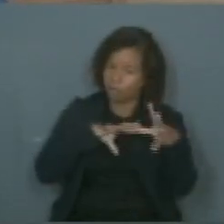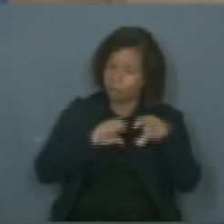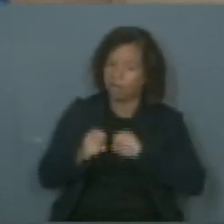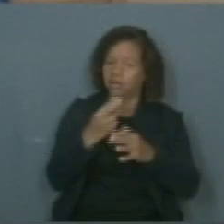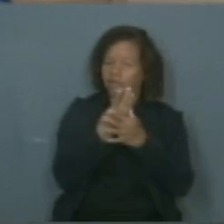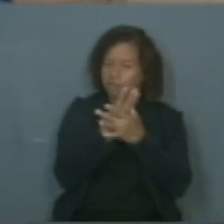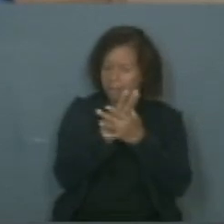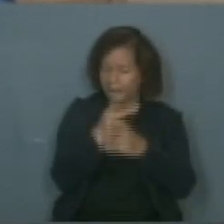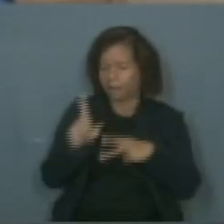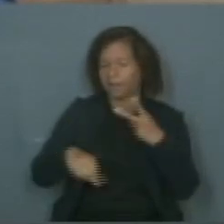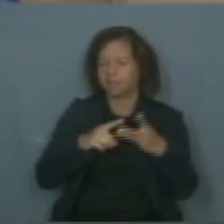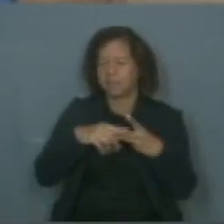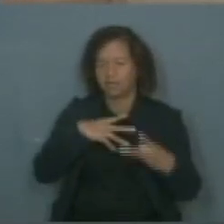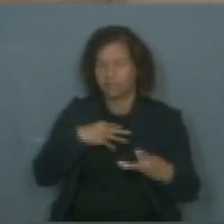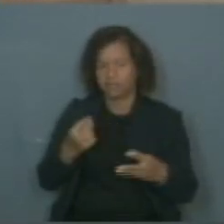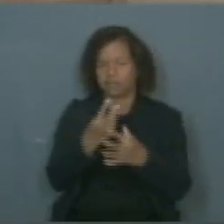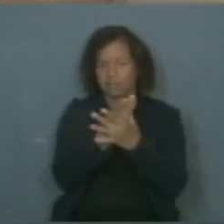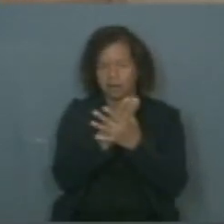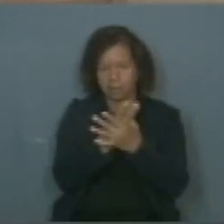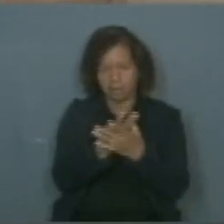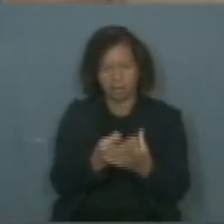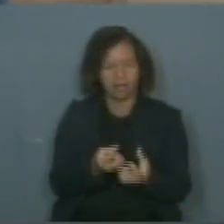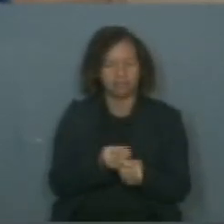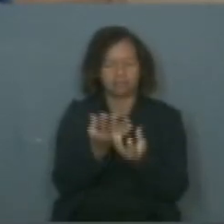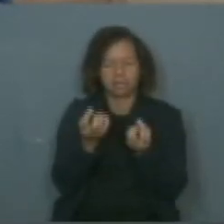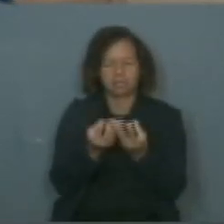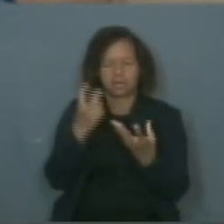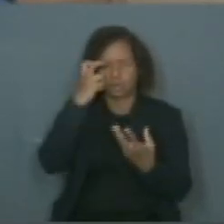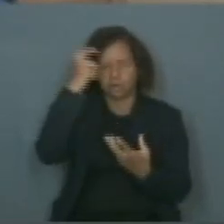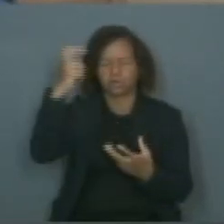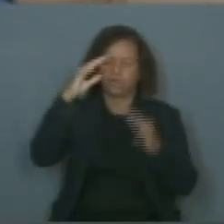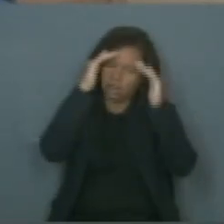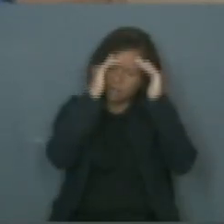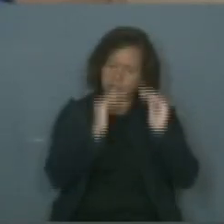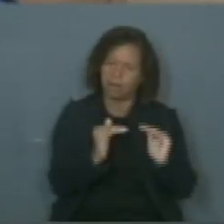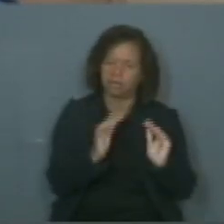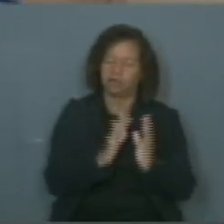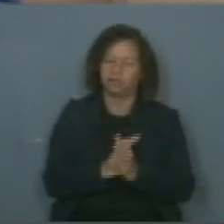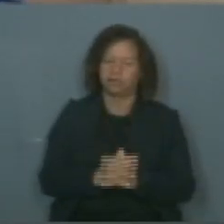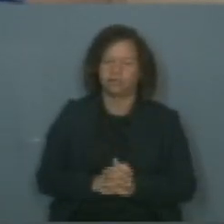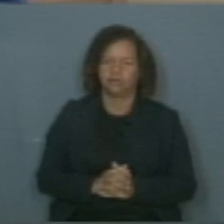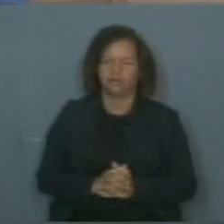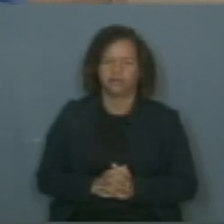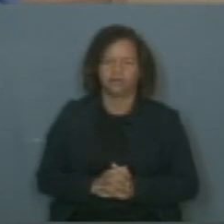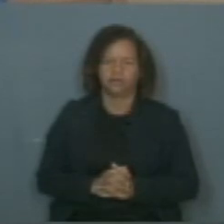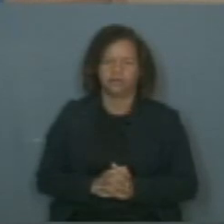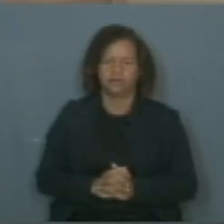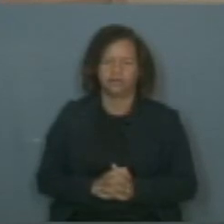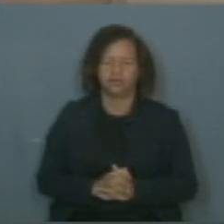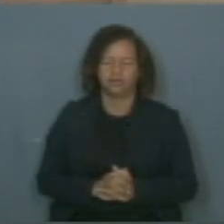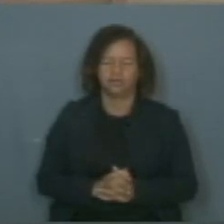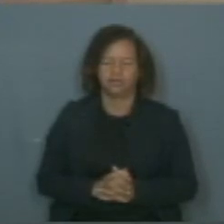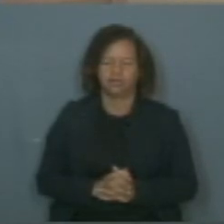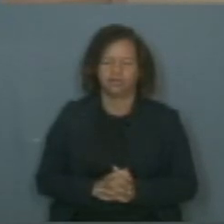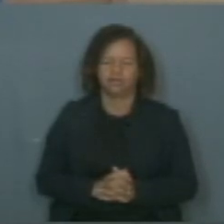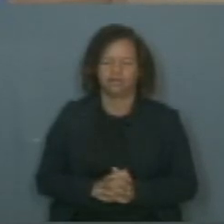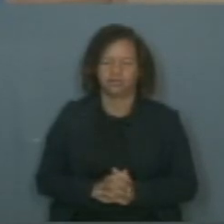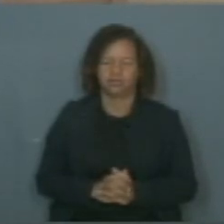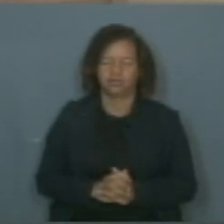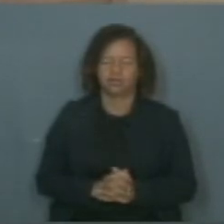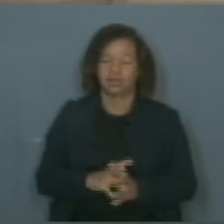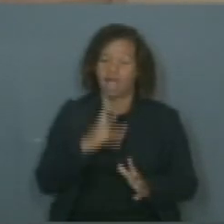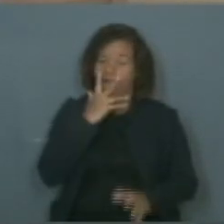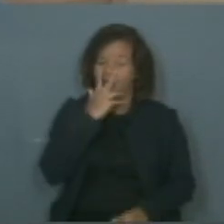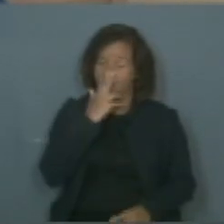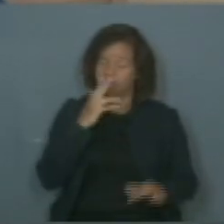formada na UFPE, também borbulhando cultura e respeito muito isso. Acho só que